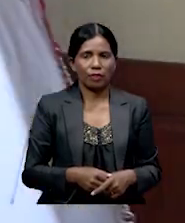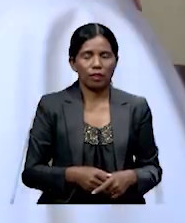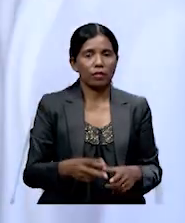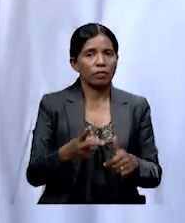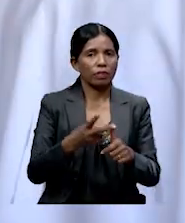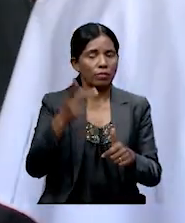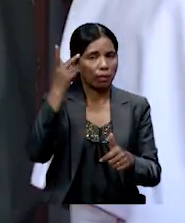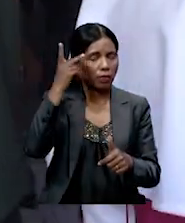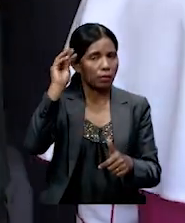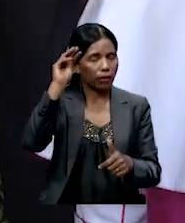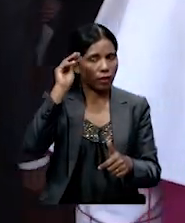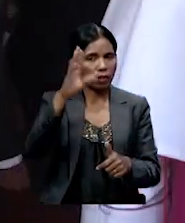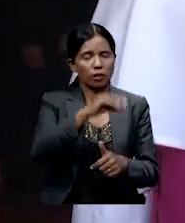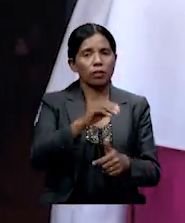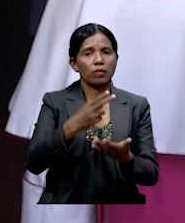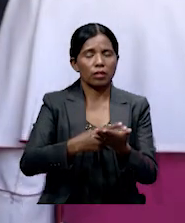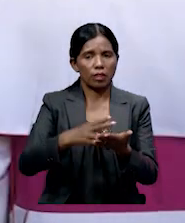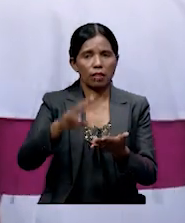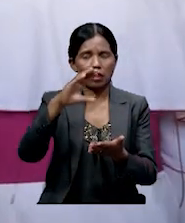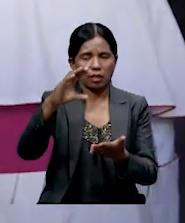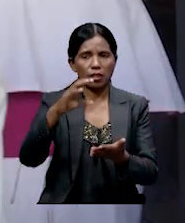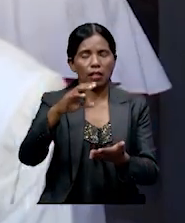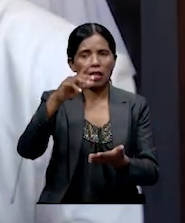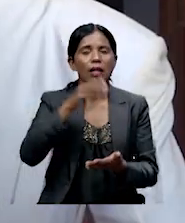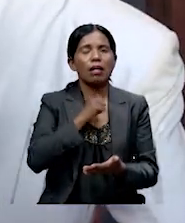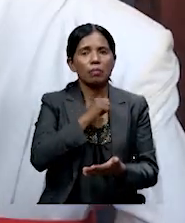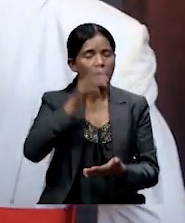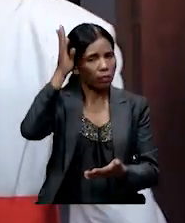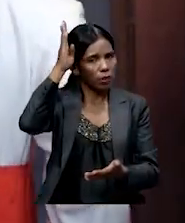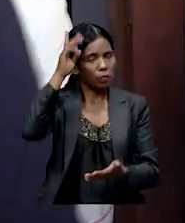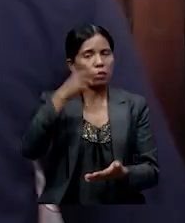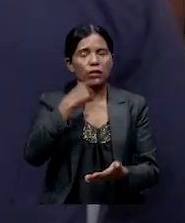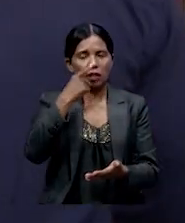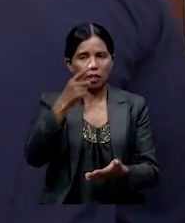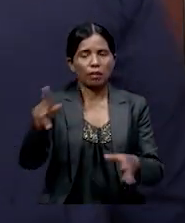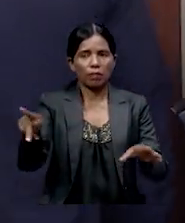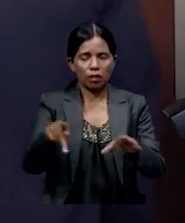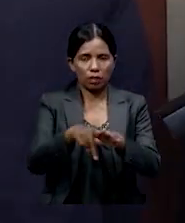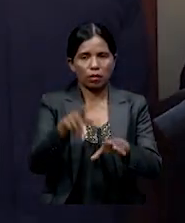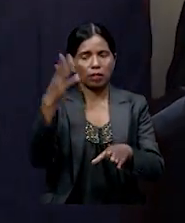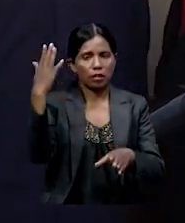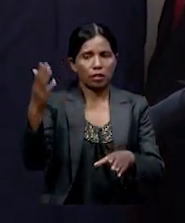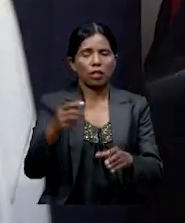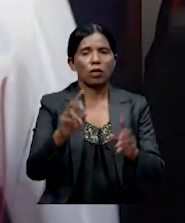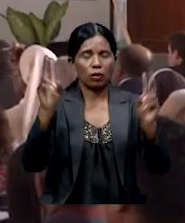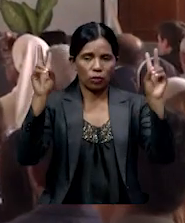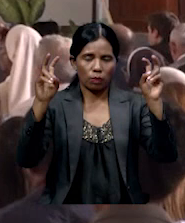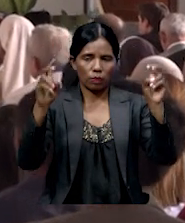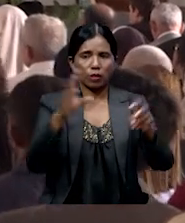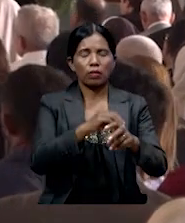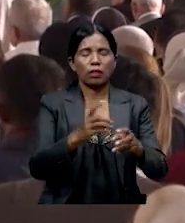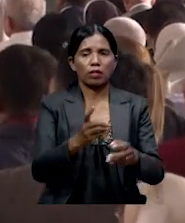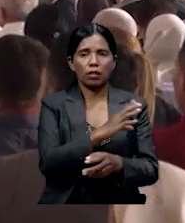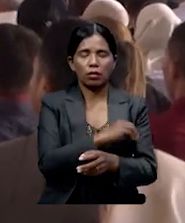Vice-primeiro-ministro Santa Sé, arcebispo Edgar Peña Parra, ato assunto ne, banhira participa e simpósio o tema Declaração Abu